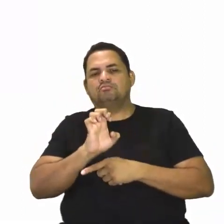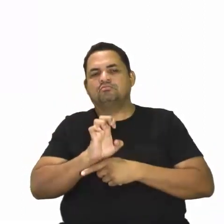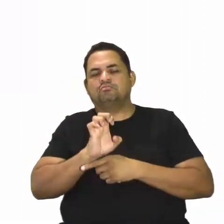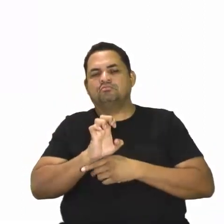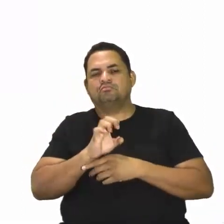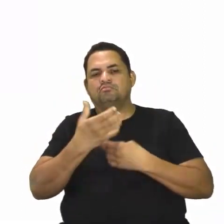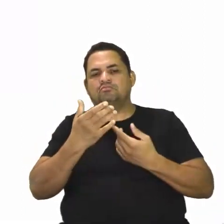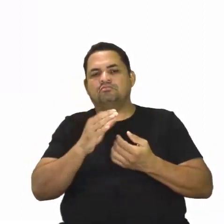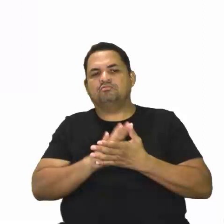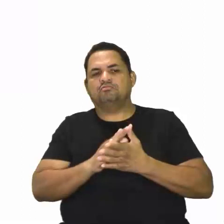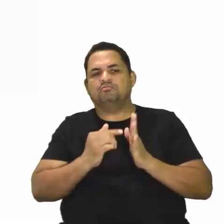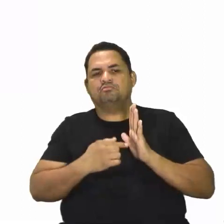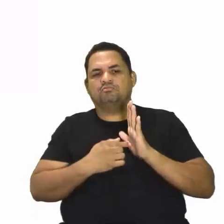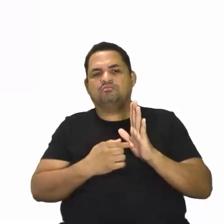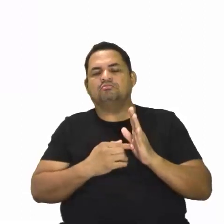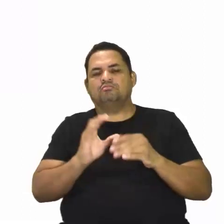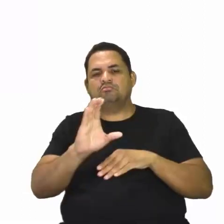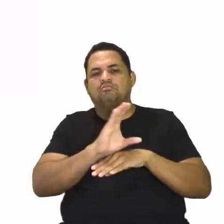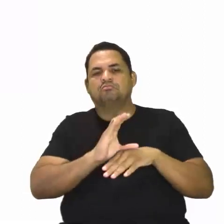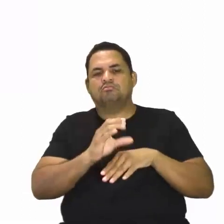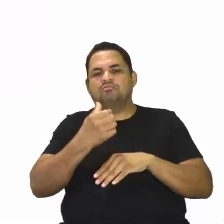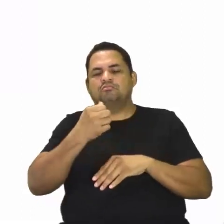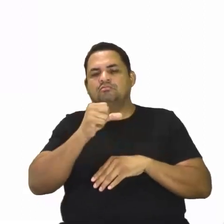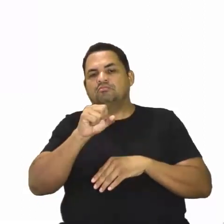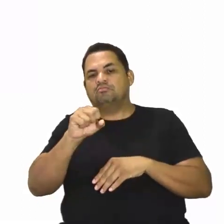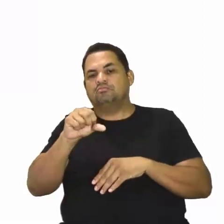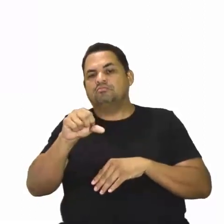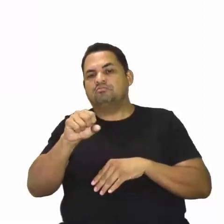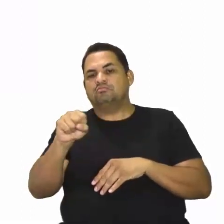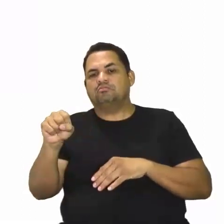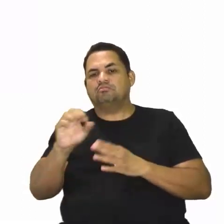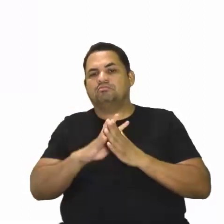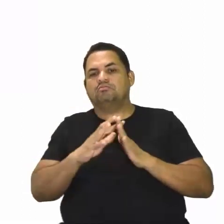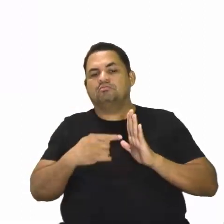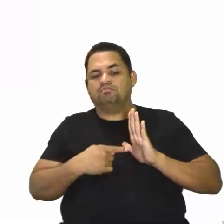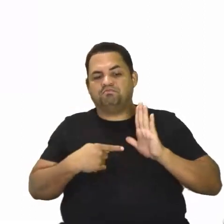do Estado expressa na Constituição de 88,